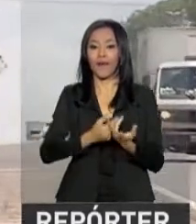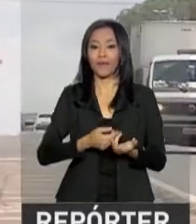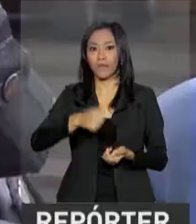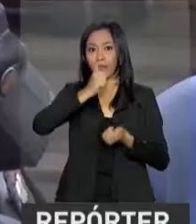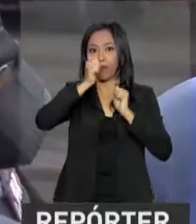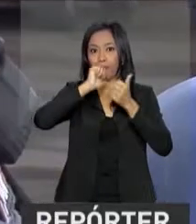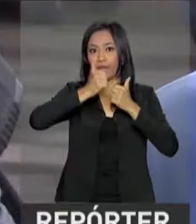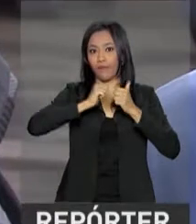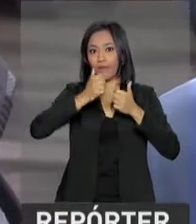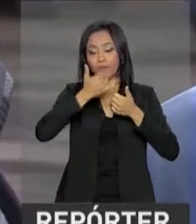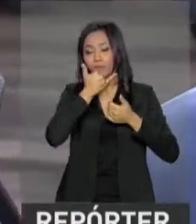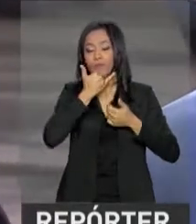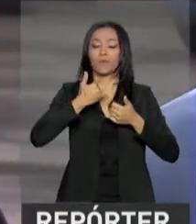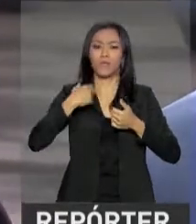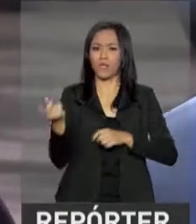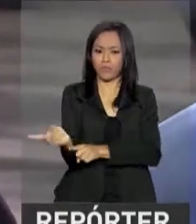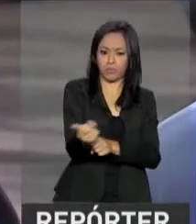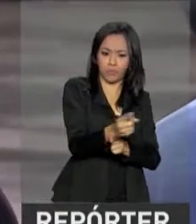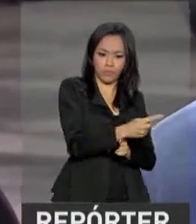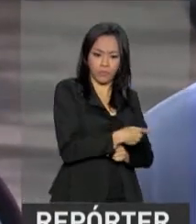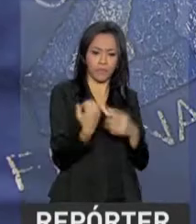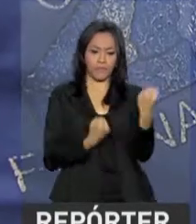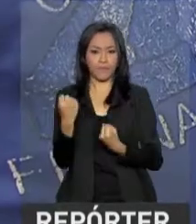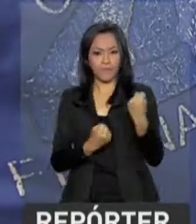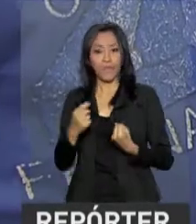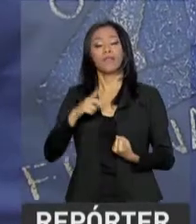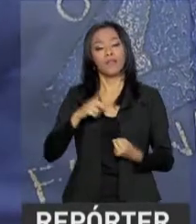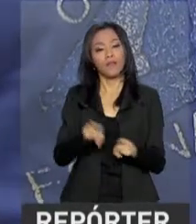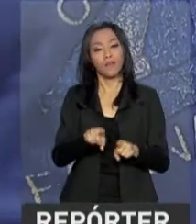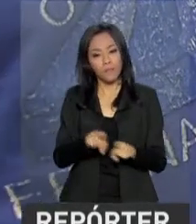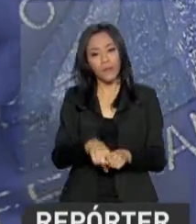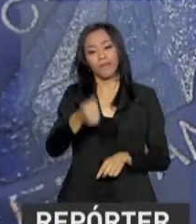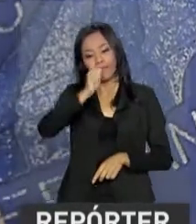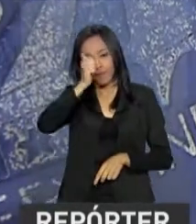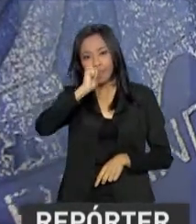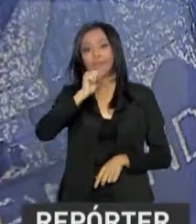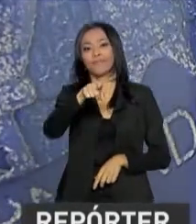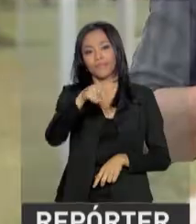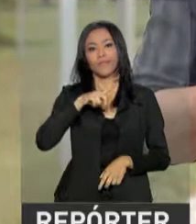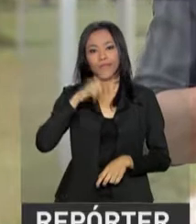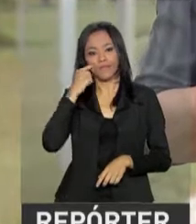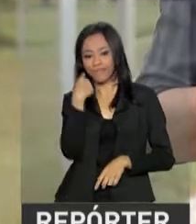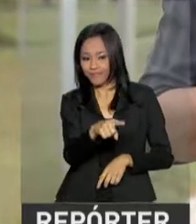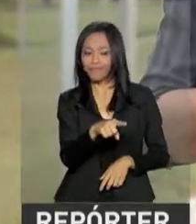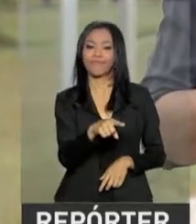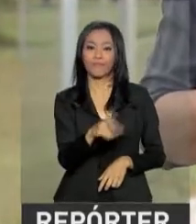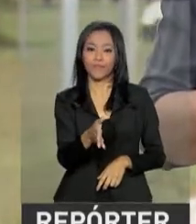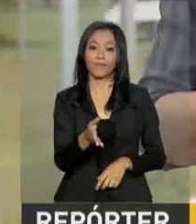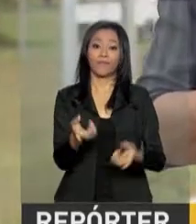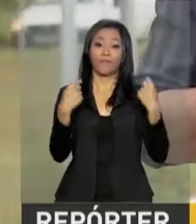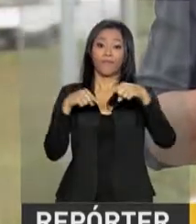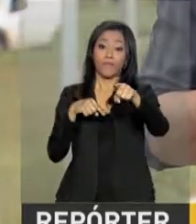e houve três mil flagrantes de motoristas dirigindo depois de ingerir bebida alcoólica e disse que a operação